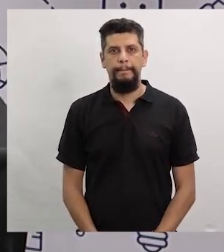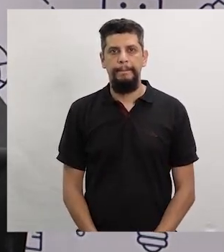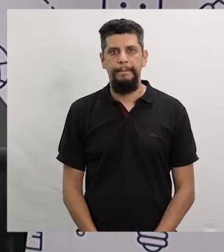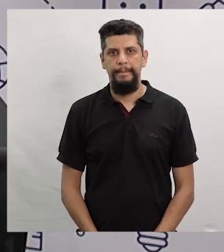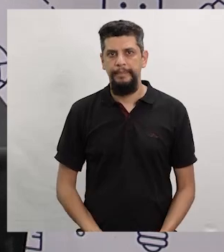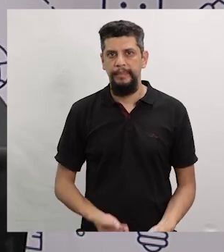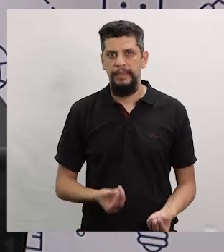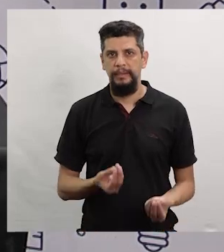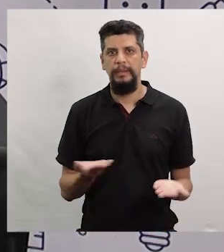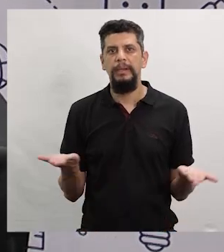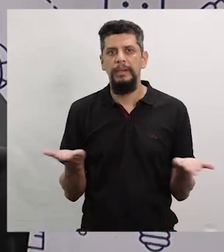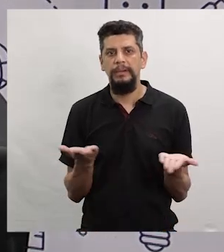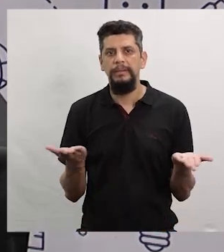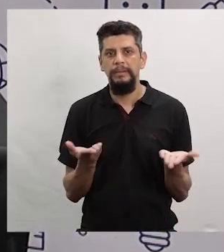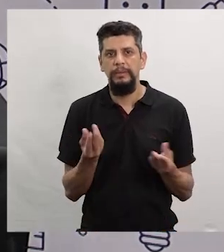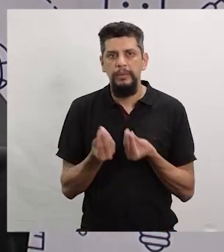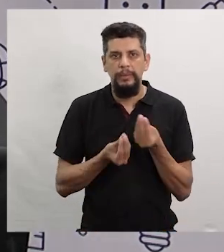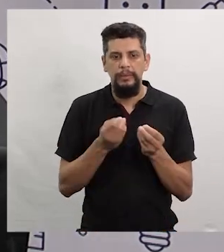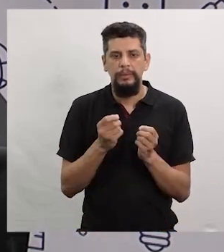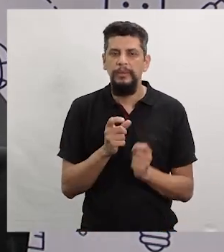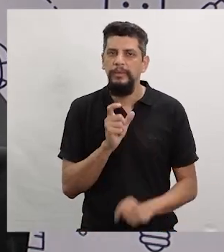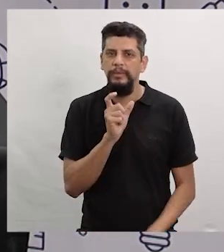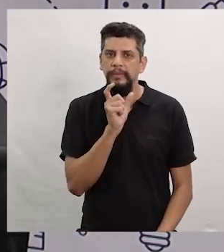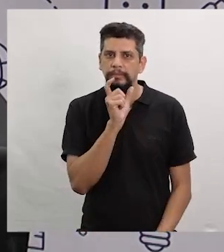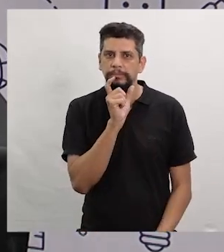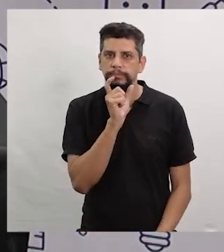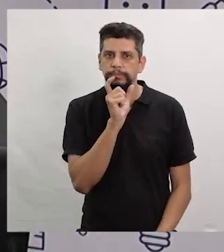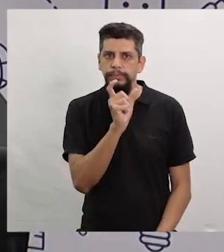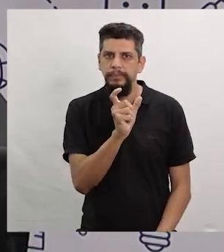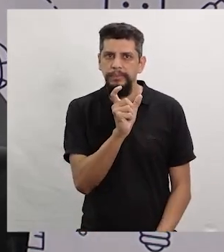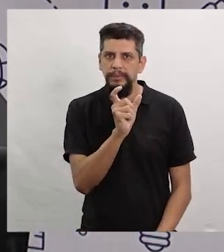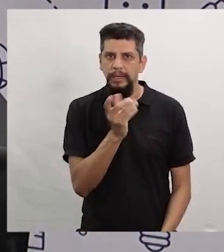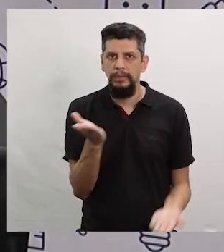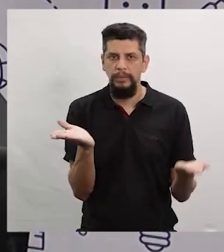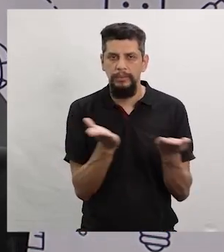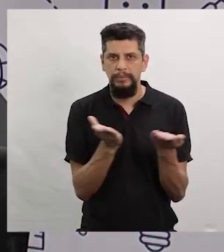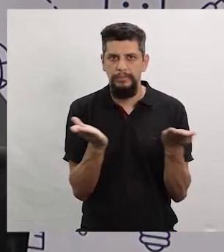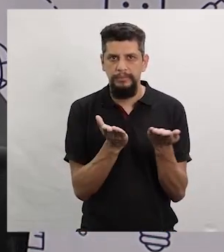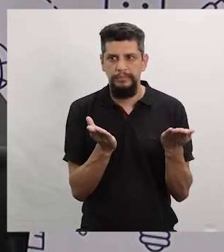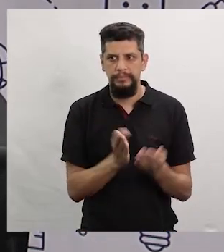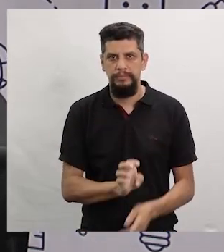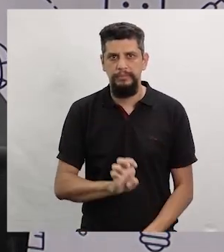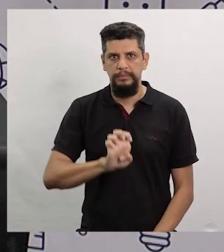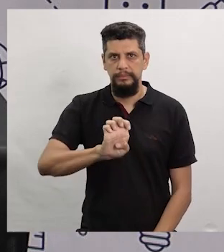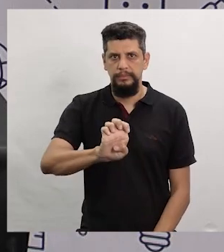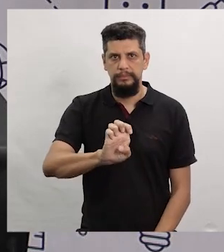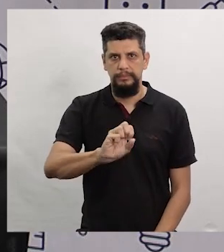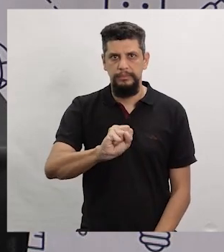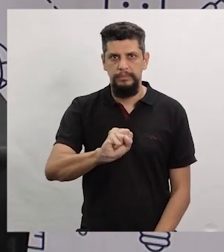aqui que que for hora que palavra formou o vermelho